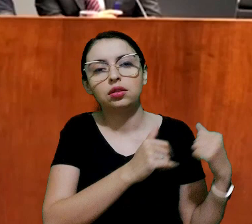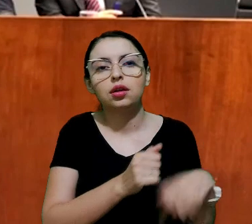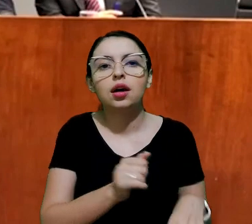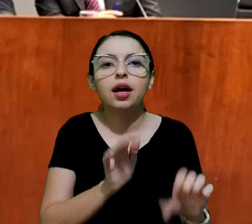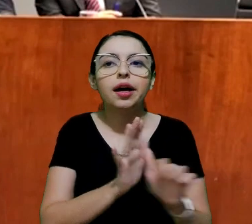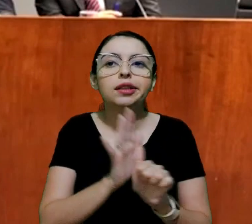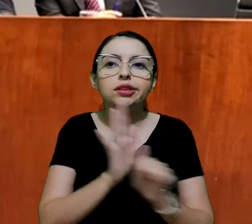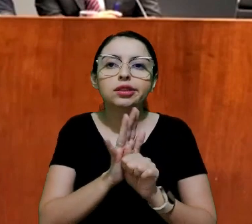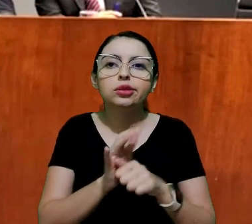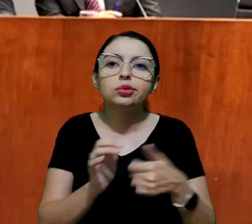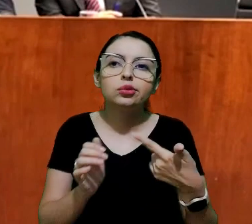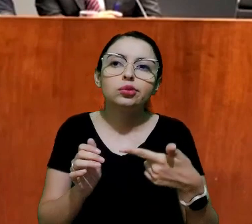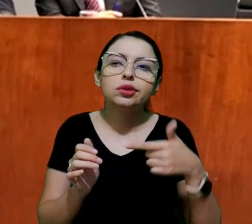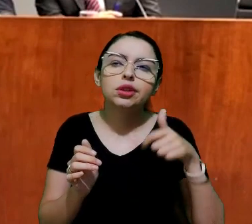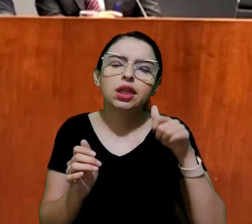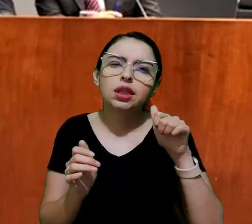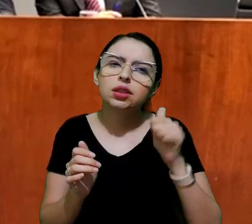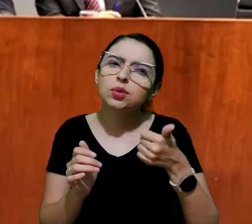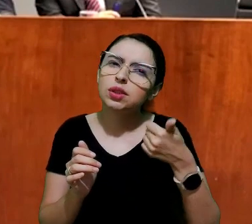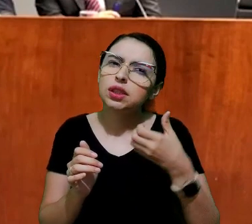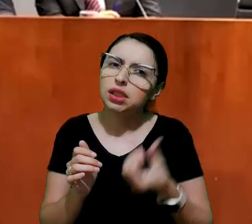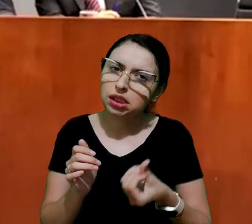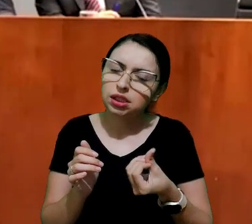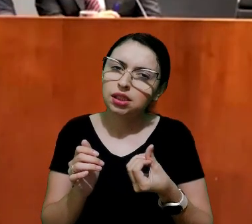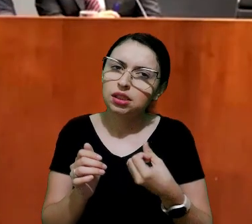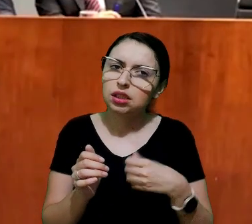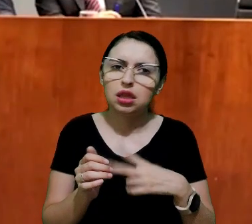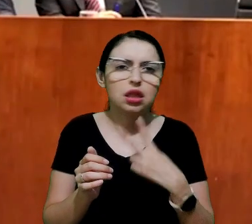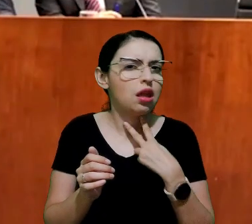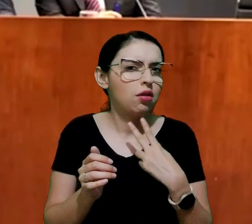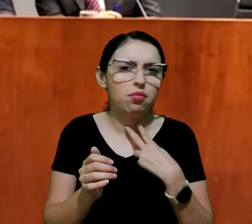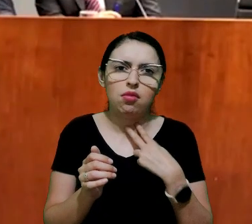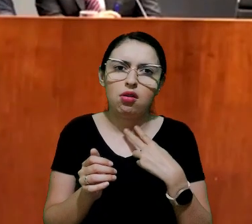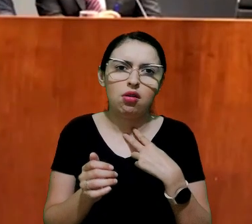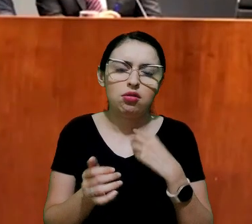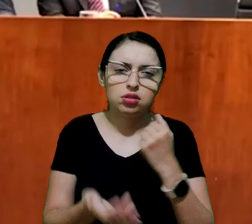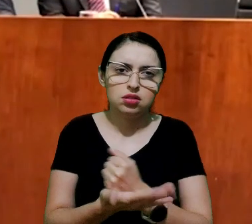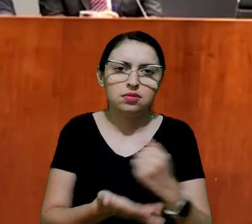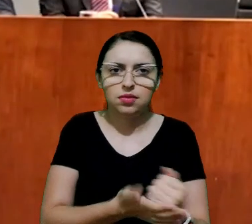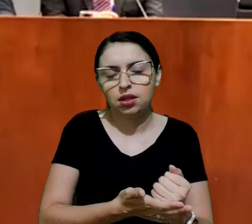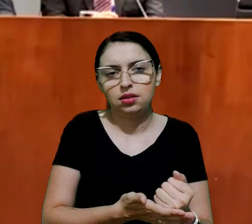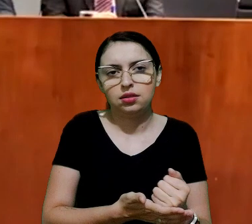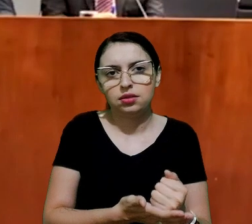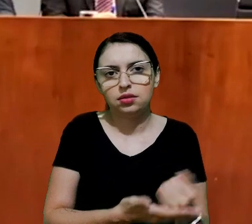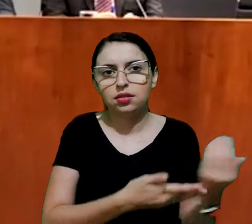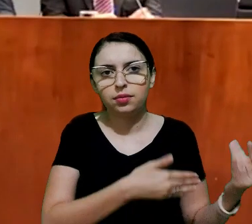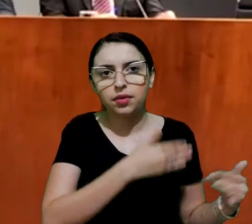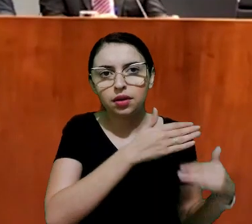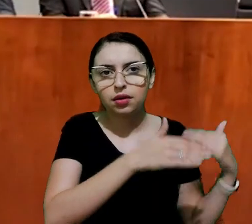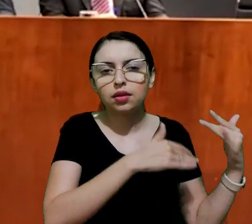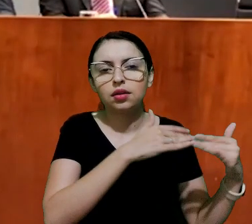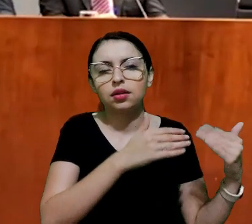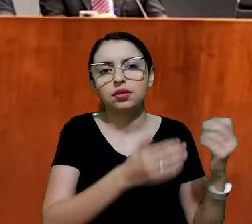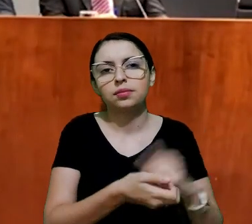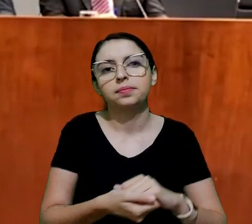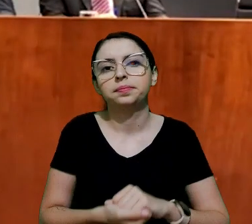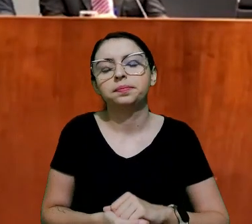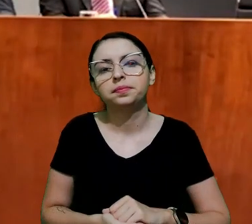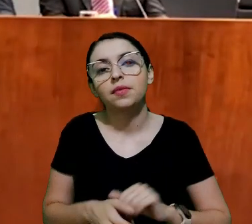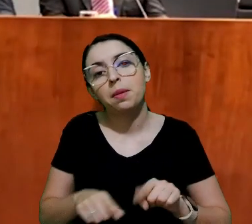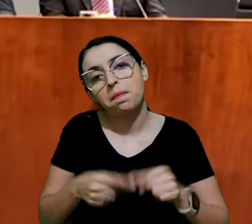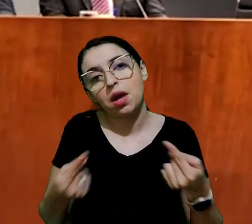que não pode se trazer herança por contrato, né? Não se pode, num pacto antinupcial, regular herança, né? Mas